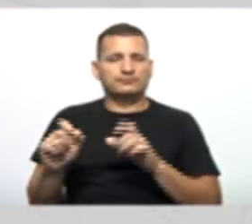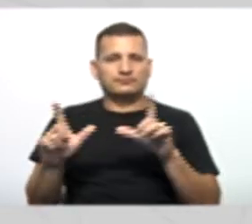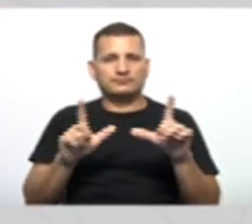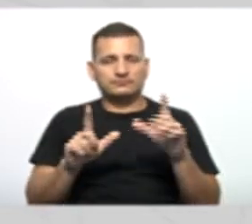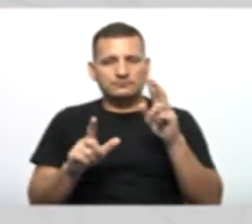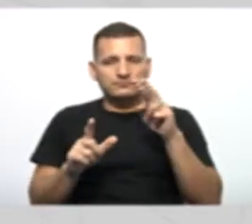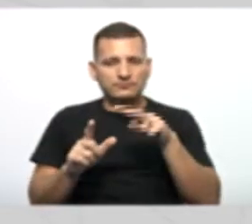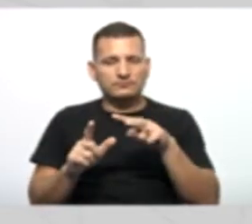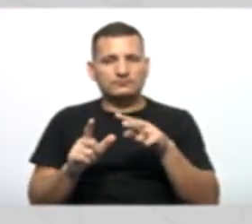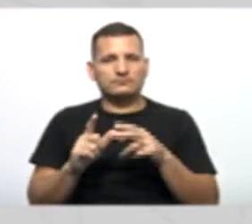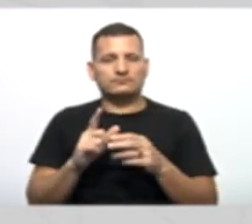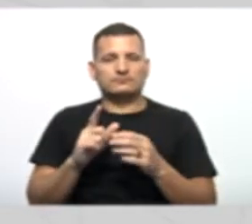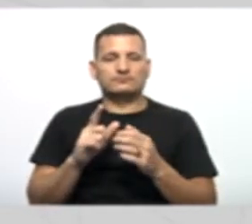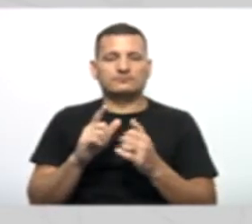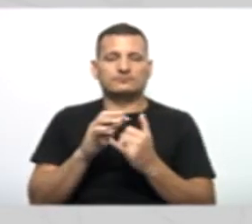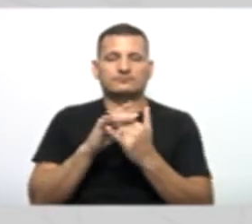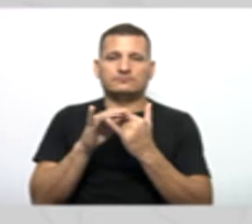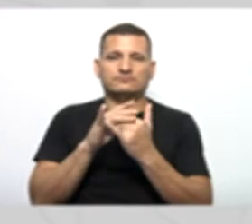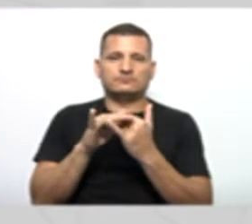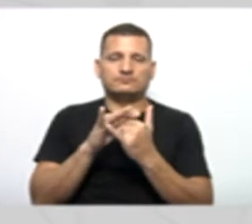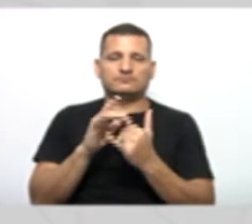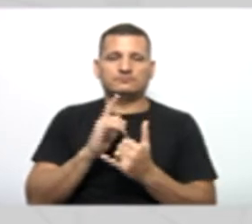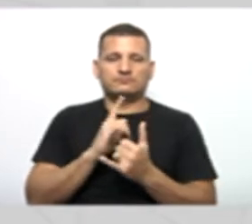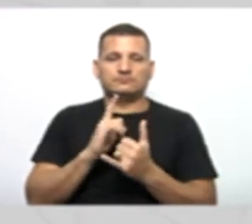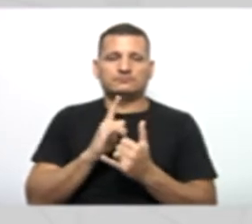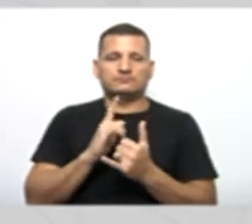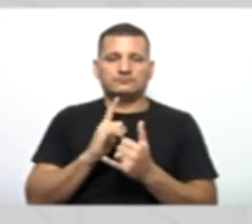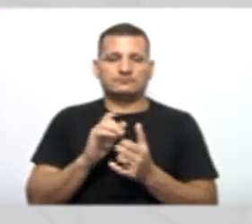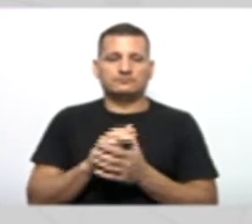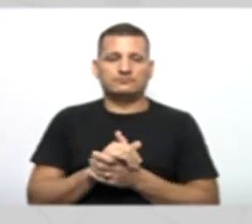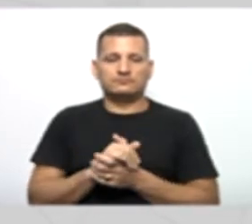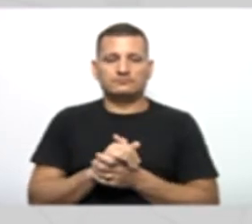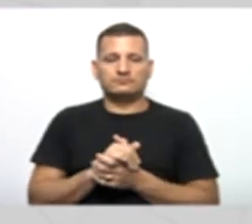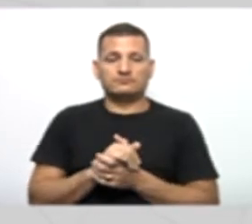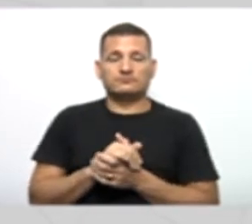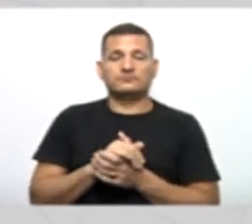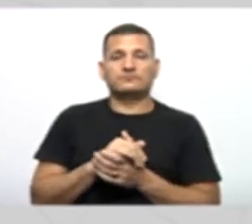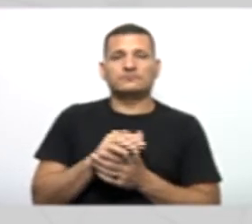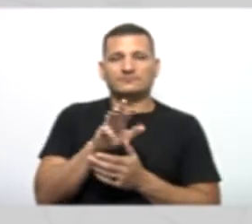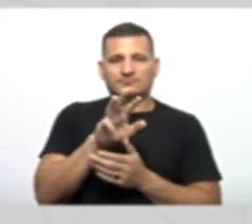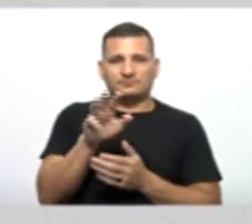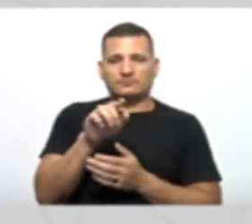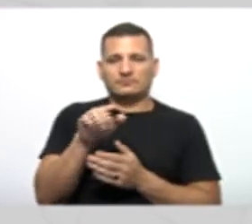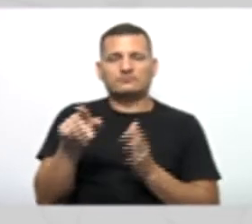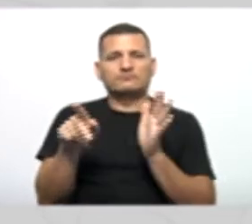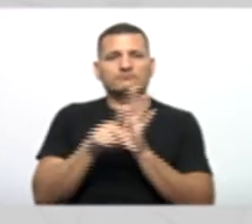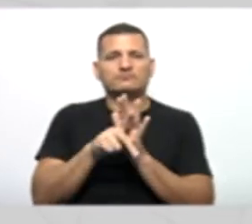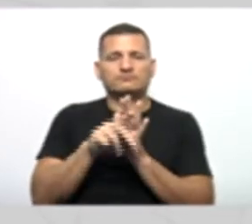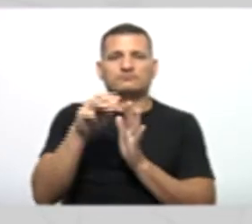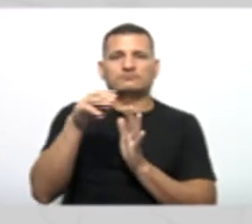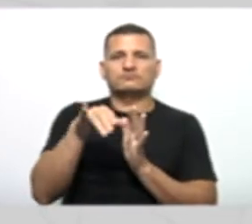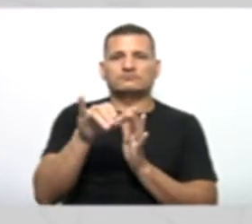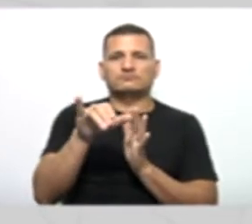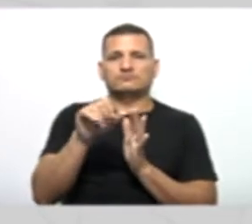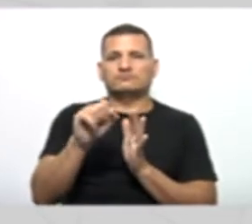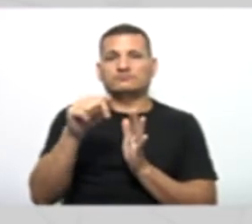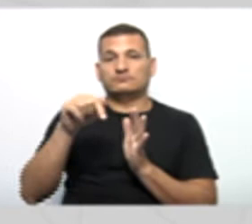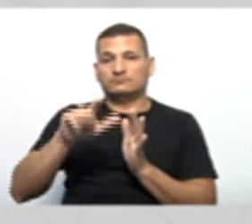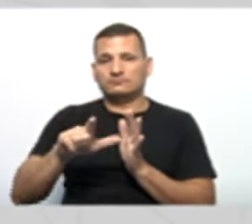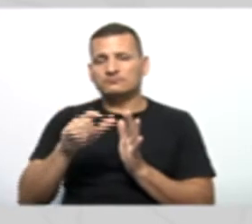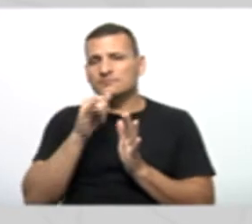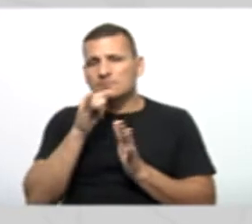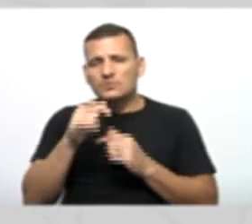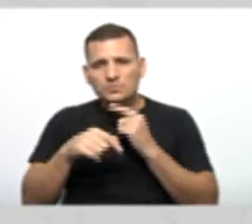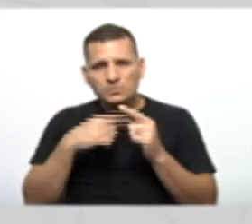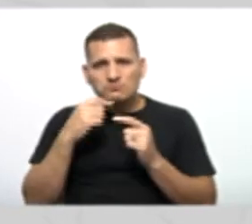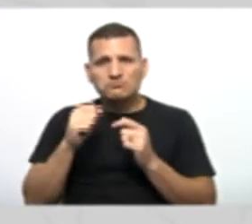esses links que eu estou dando para vocês, pessoal, é da página oficial do MySQL, e lá tem uma série de instruções. Qualquer dúvida que você tenha, você